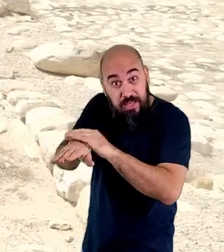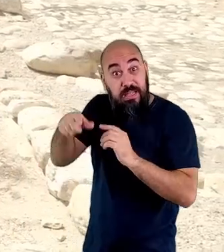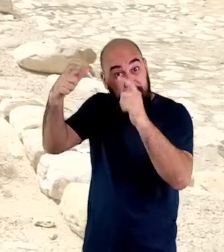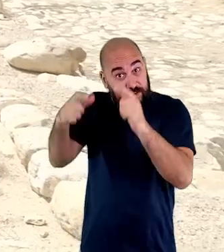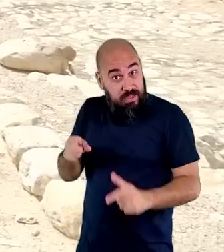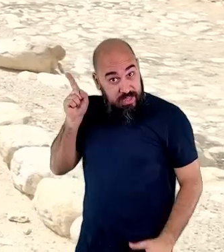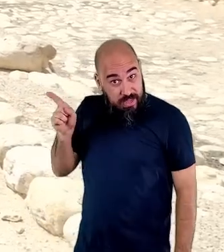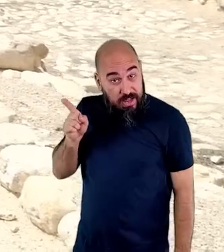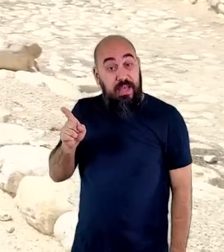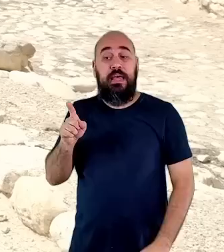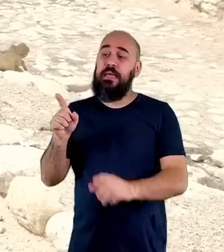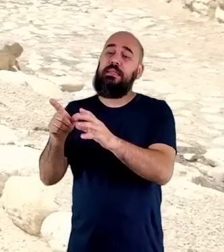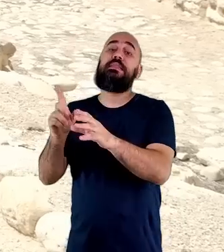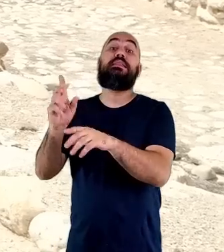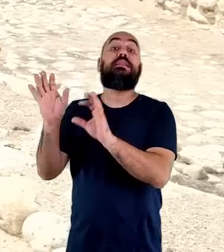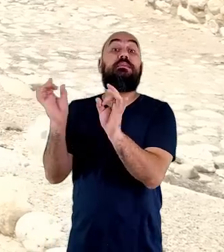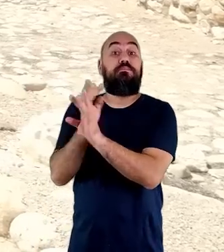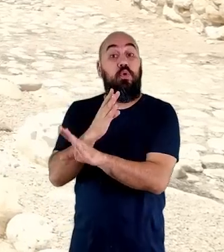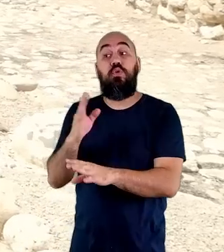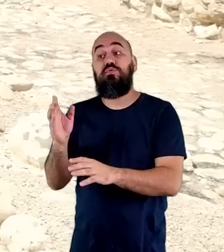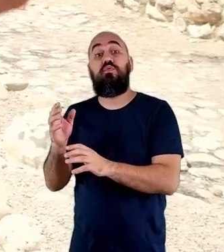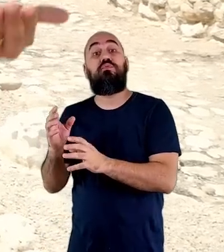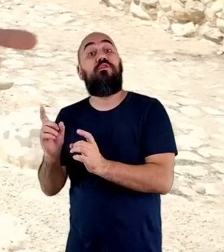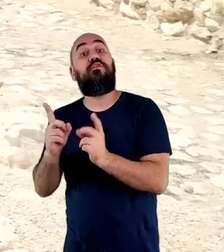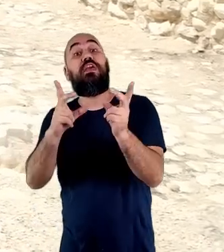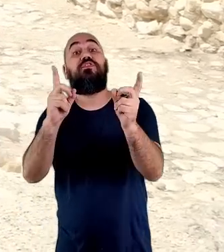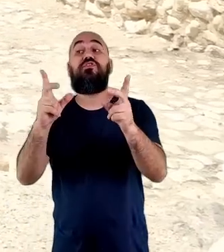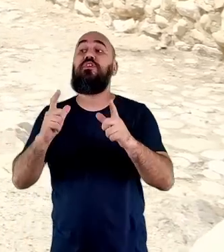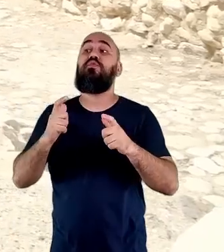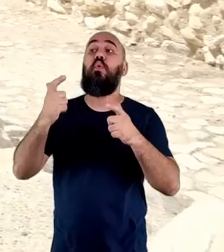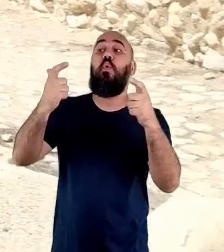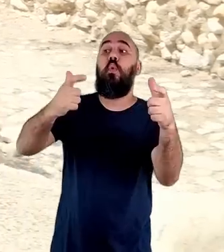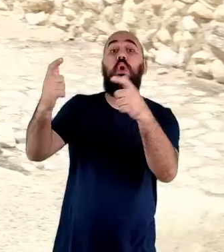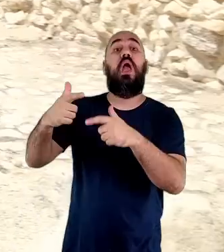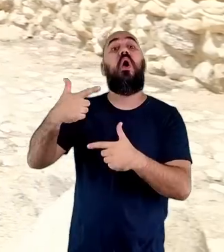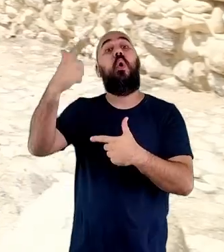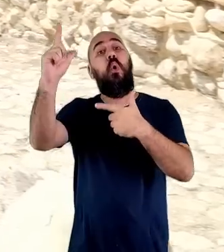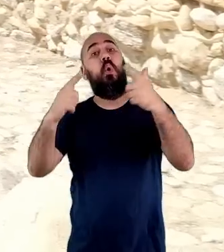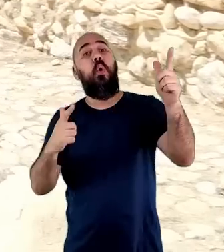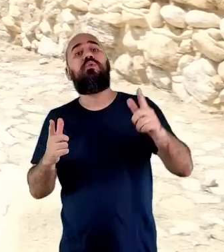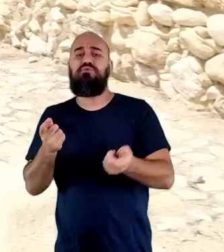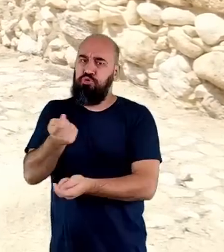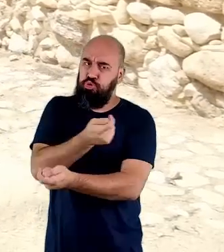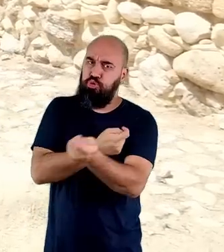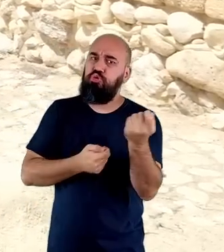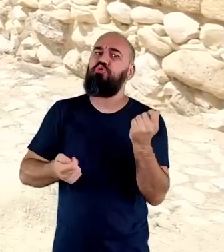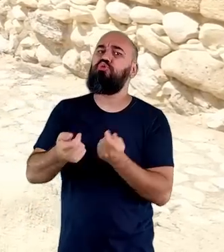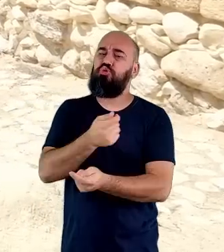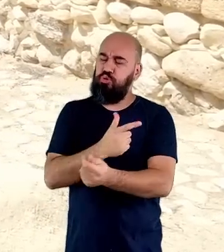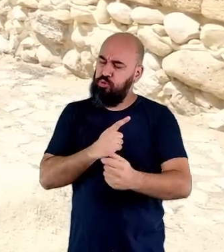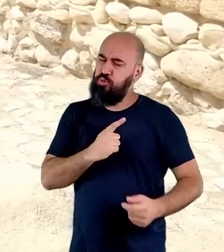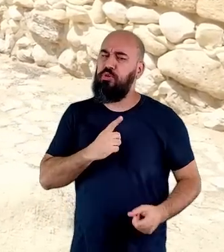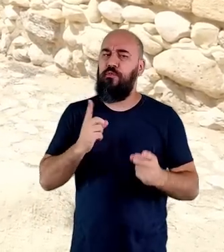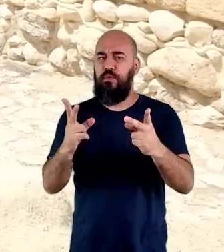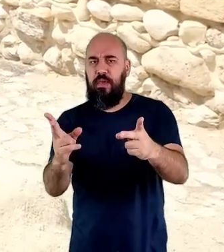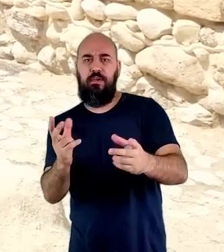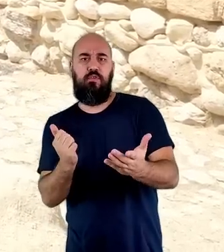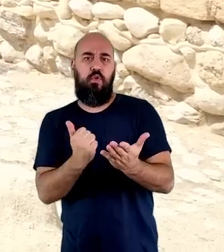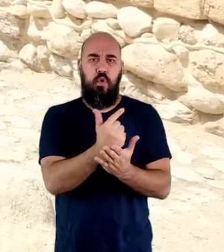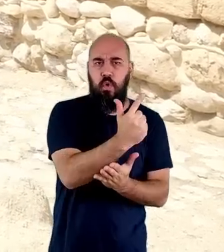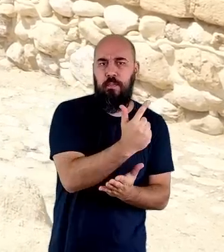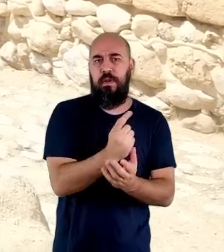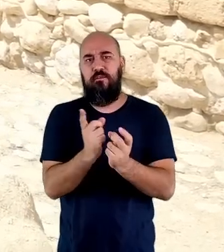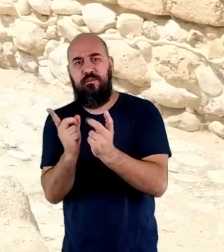daqui levavam para Jerusalém e para outras partes do reino. Ou seja, havia já um comércio intenso naquela época. Então você imagina que